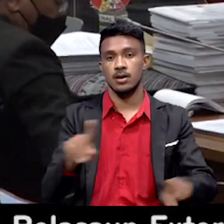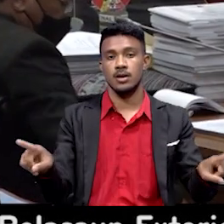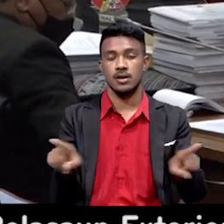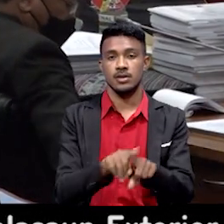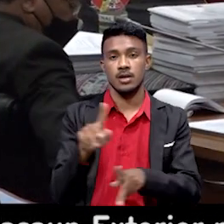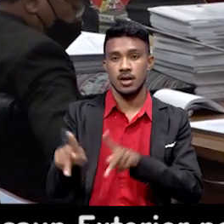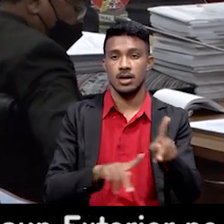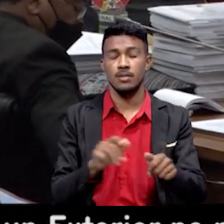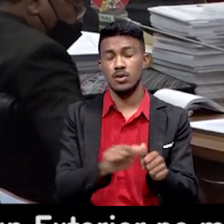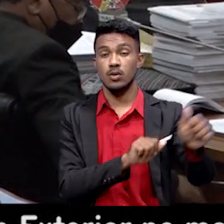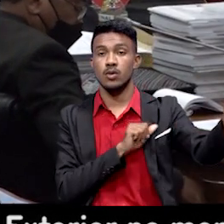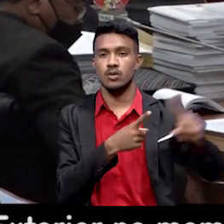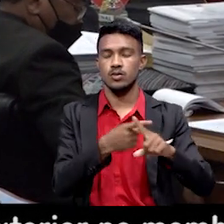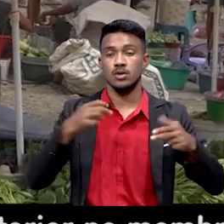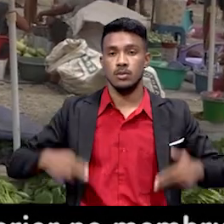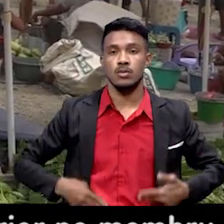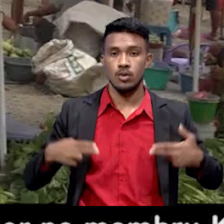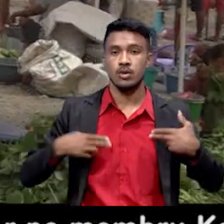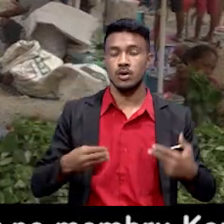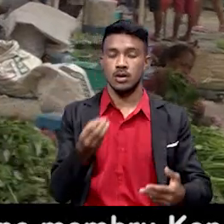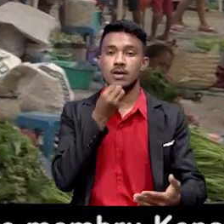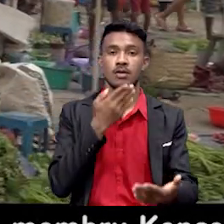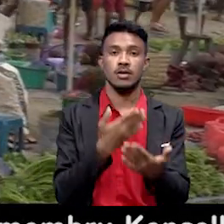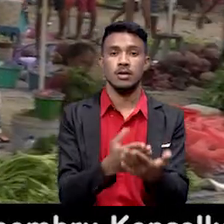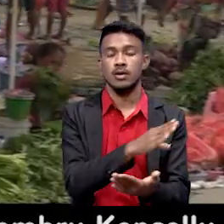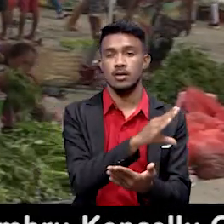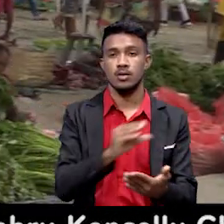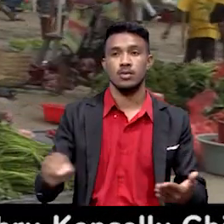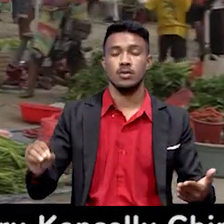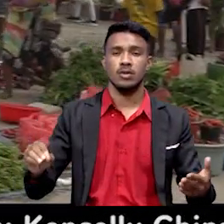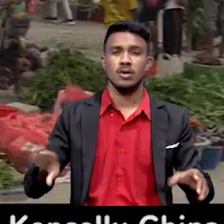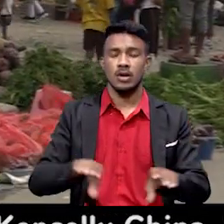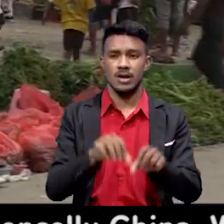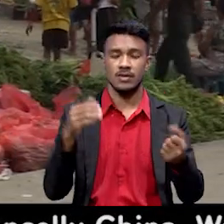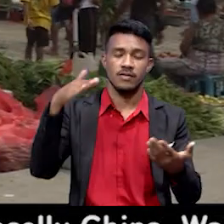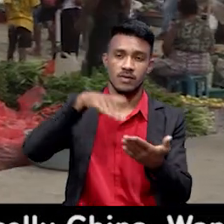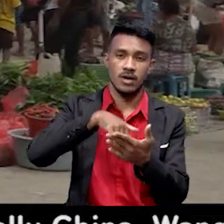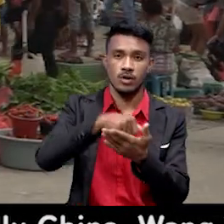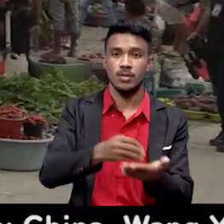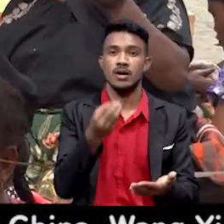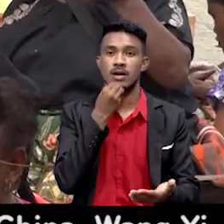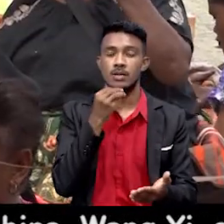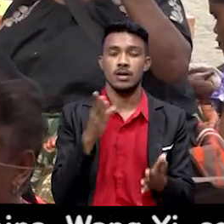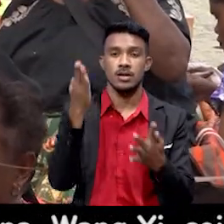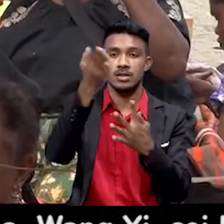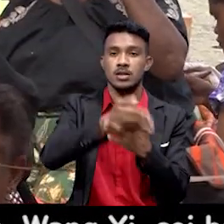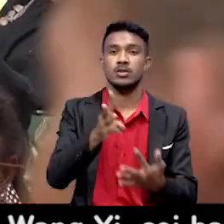cidadão sedok hosi moris no ehandiak sofre malnutrição no limitação acesso ba